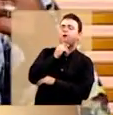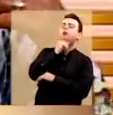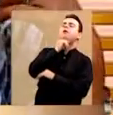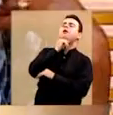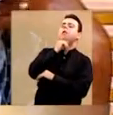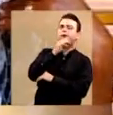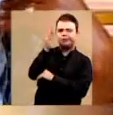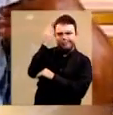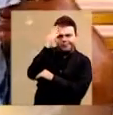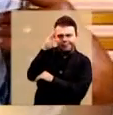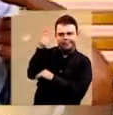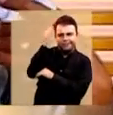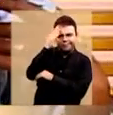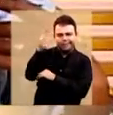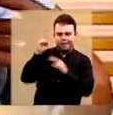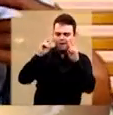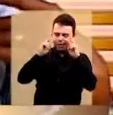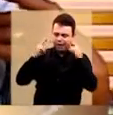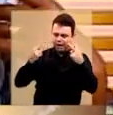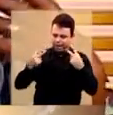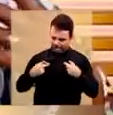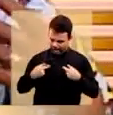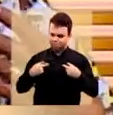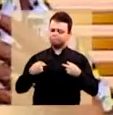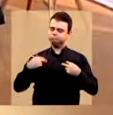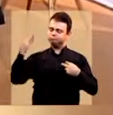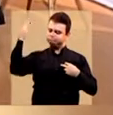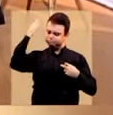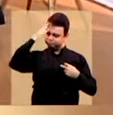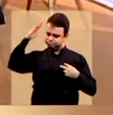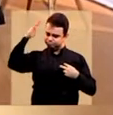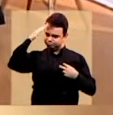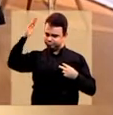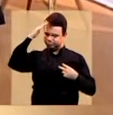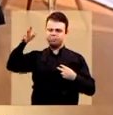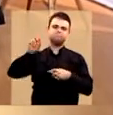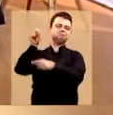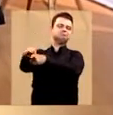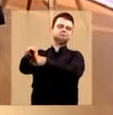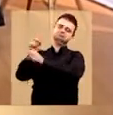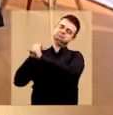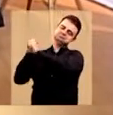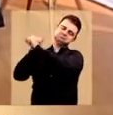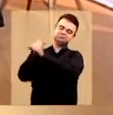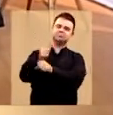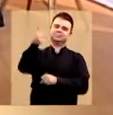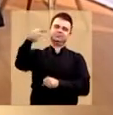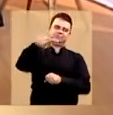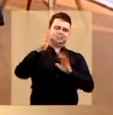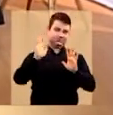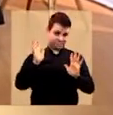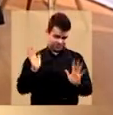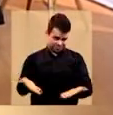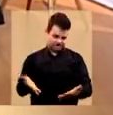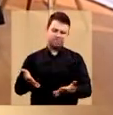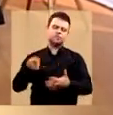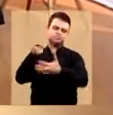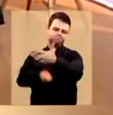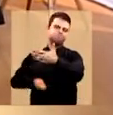a se entender, a se compreender. E eu estou há 17 anos nessa